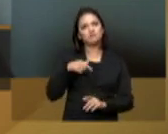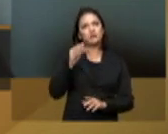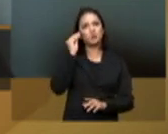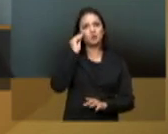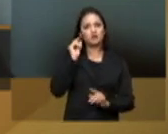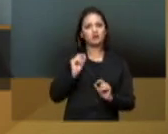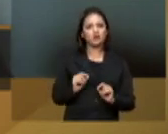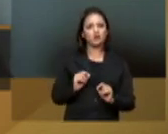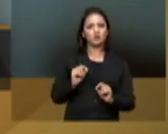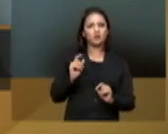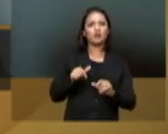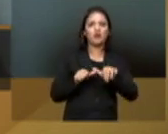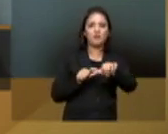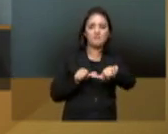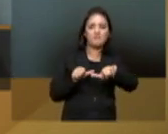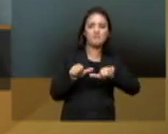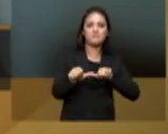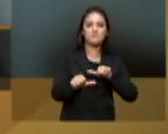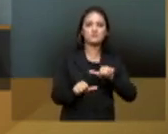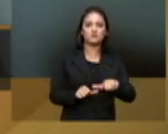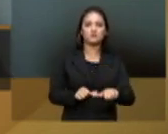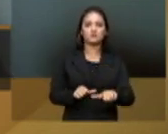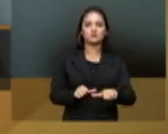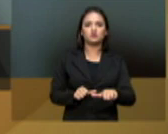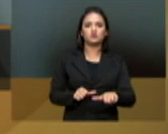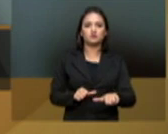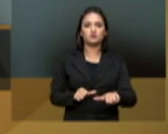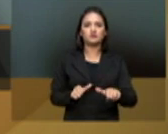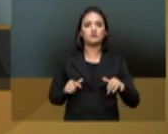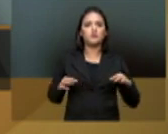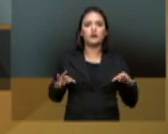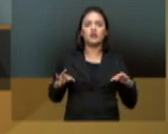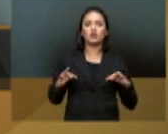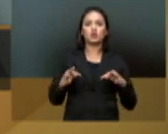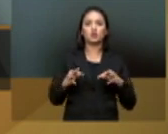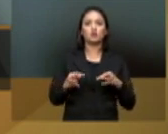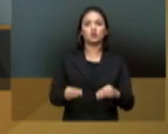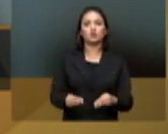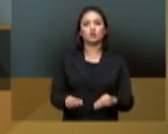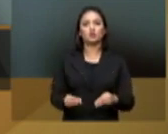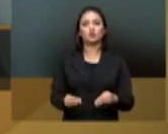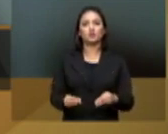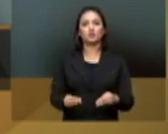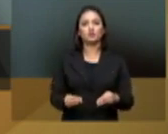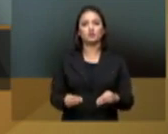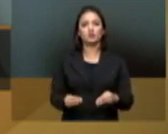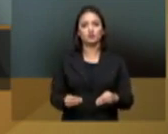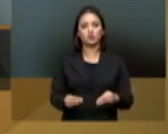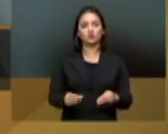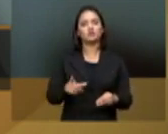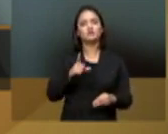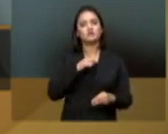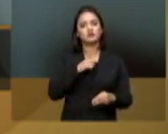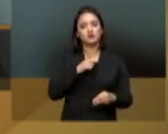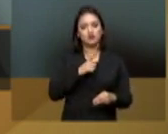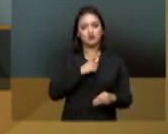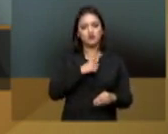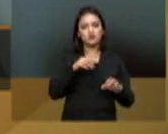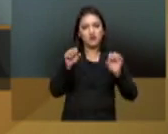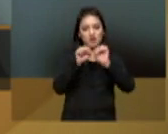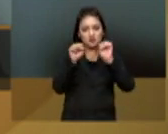que trata-se de alteração que vale para todos aqueles que estão submetidos à sistemática